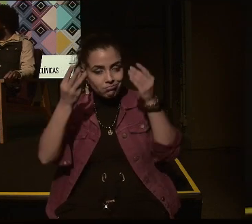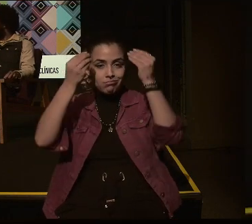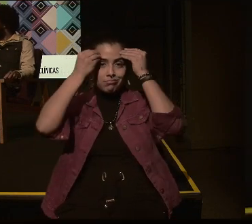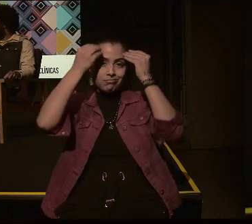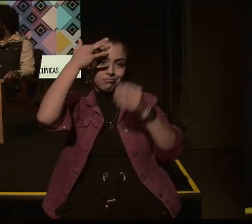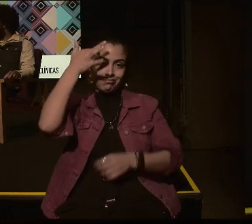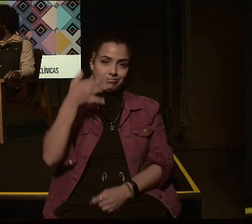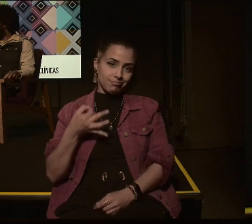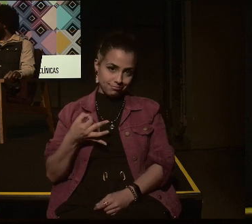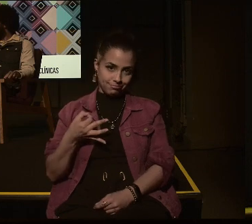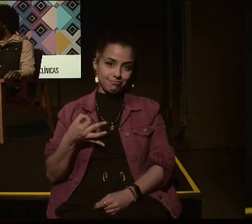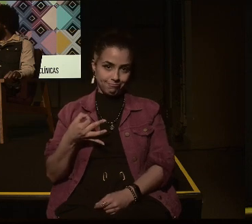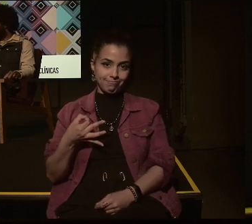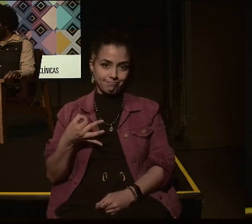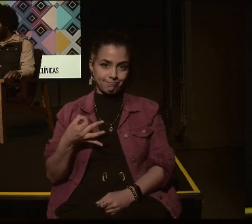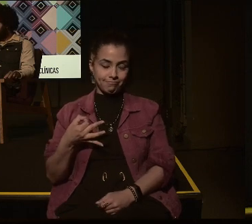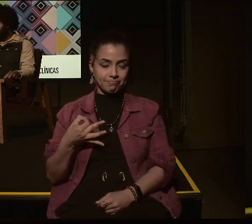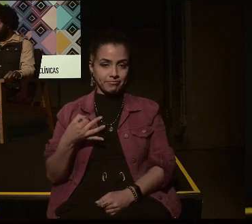Porque